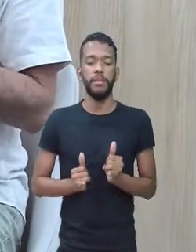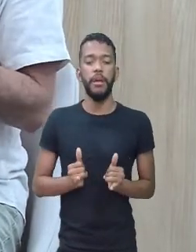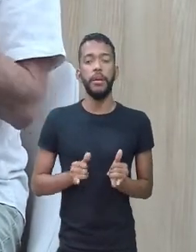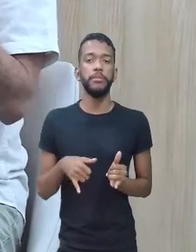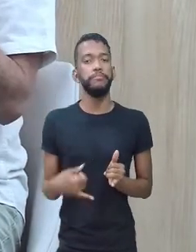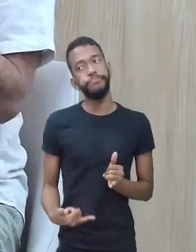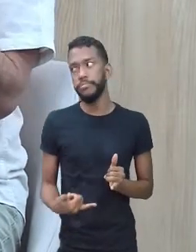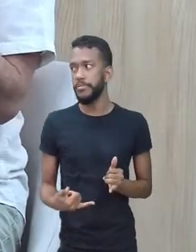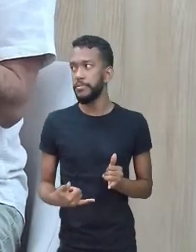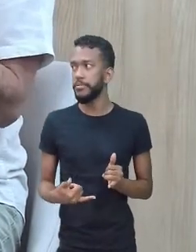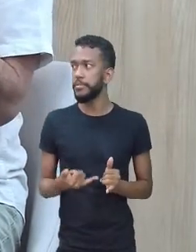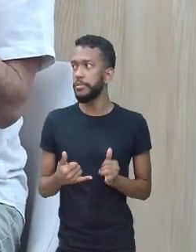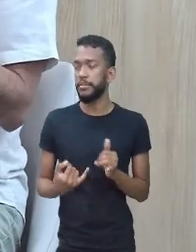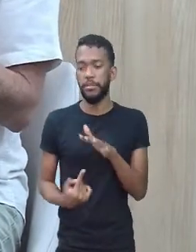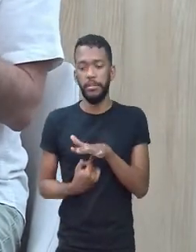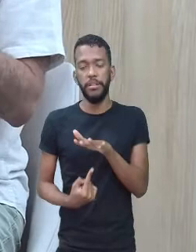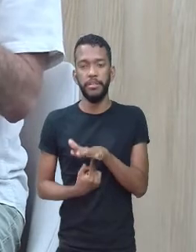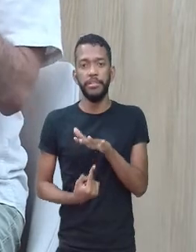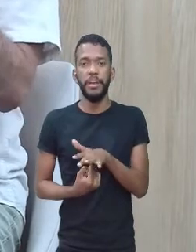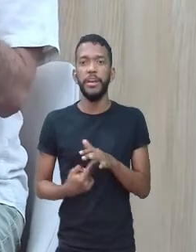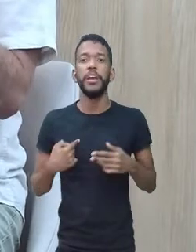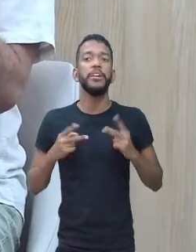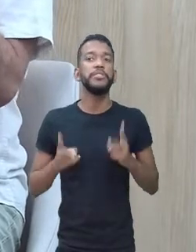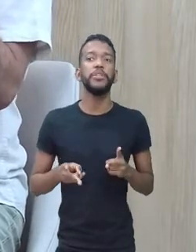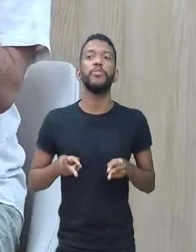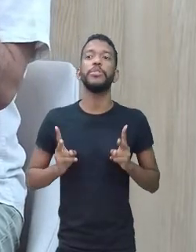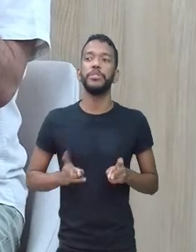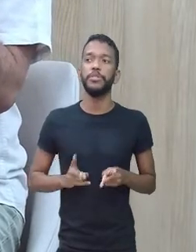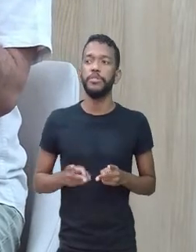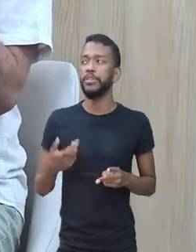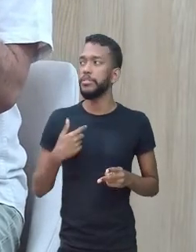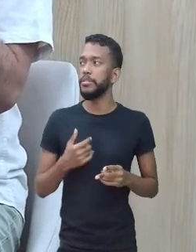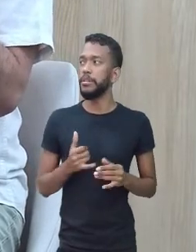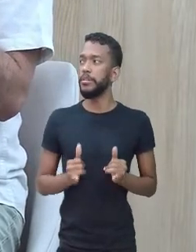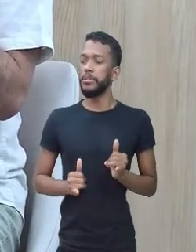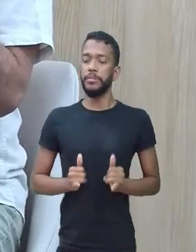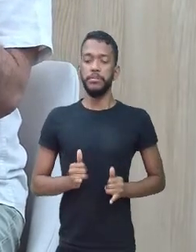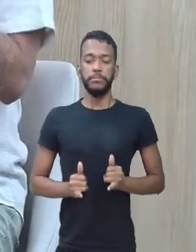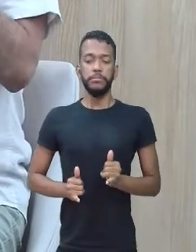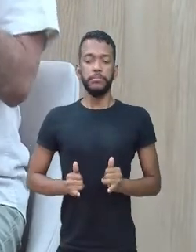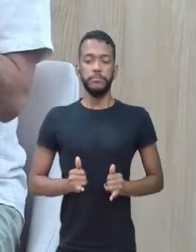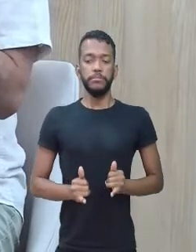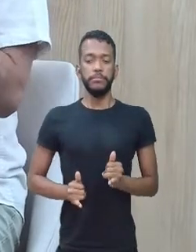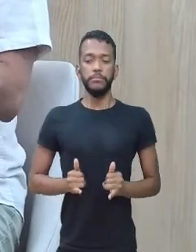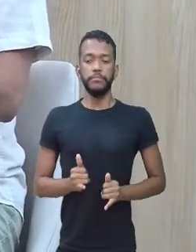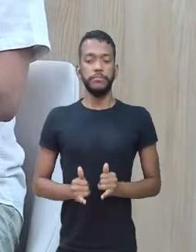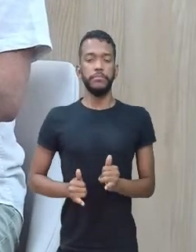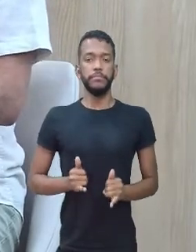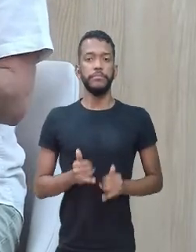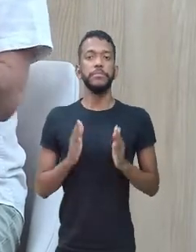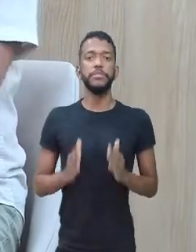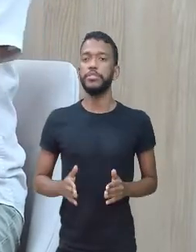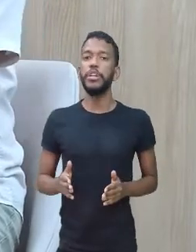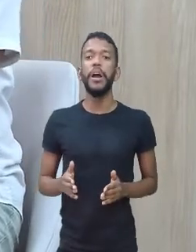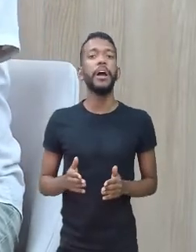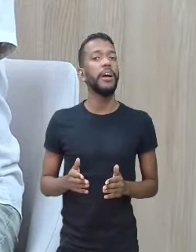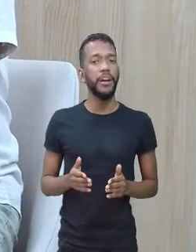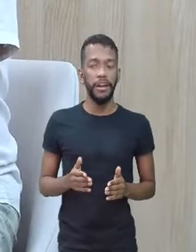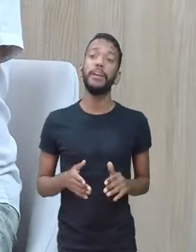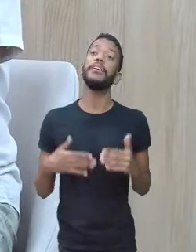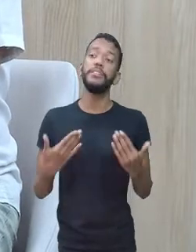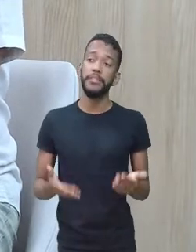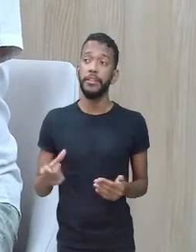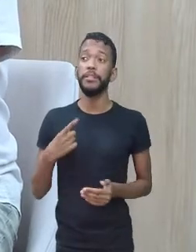prego ficou me furando e eu continuei mantendo aquela altura na perna para não mancar, né? Então tem essa coisa